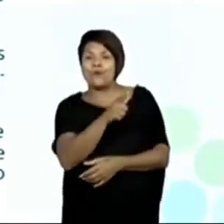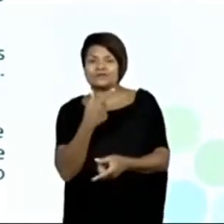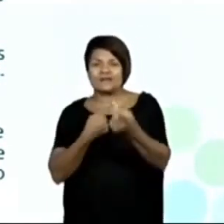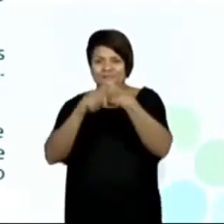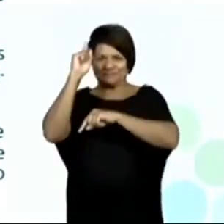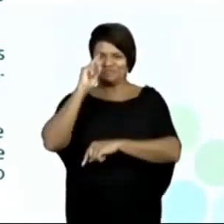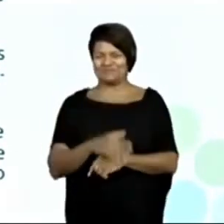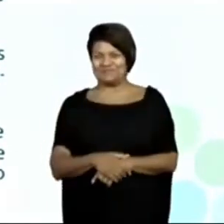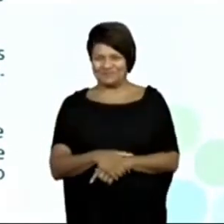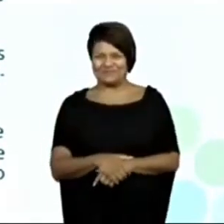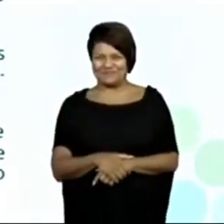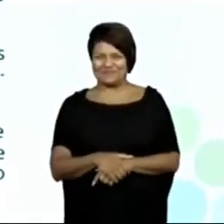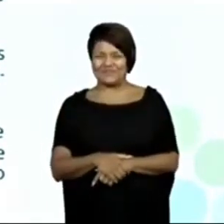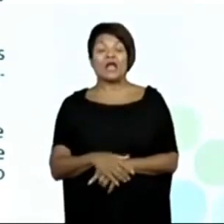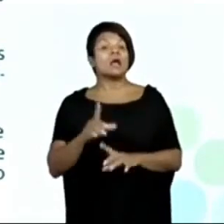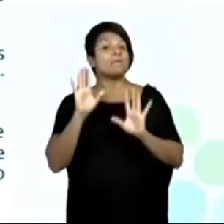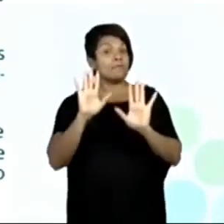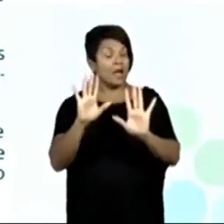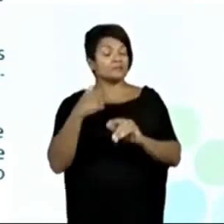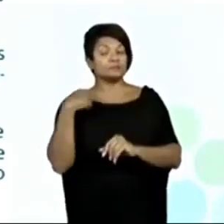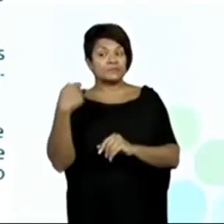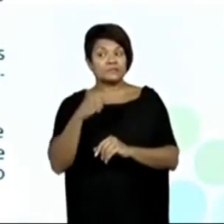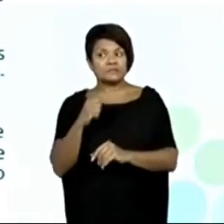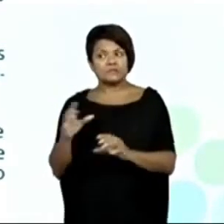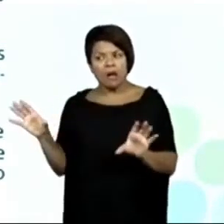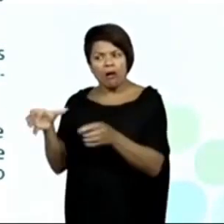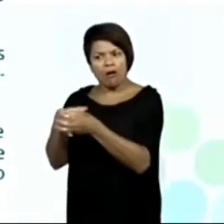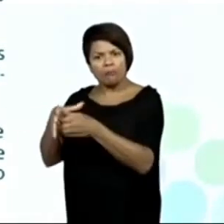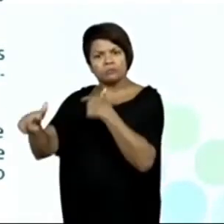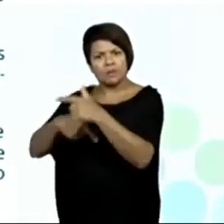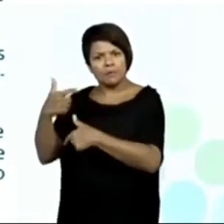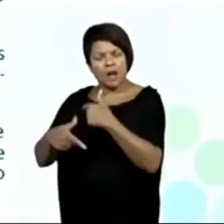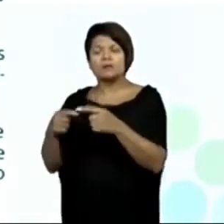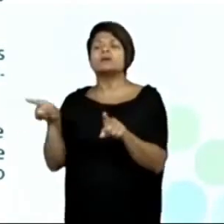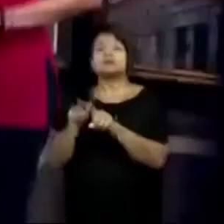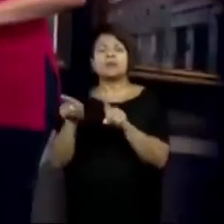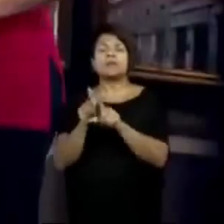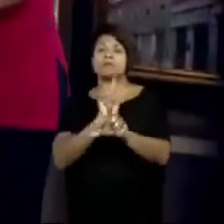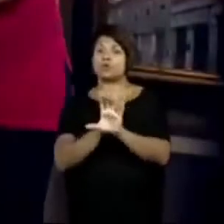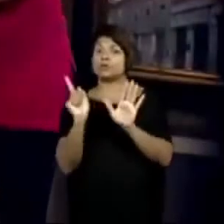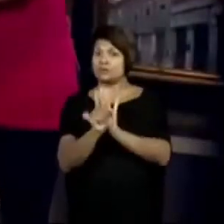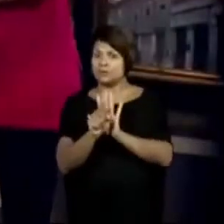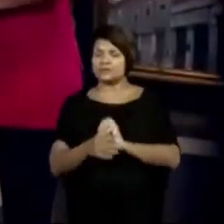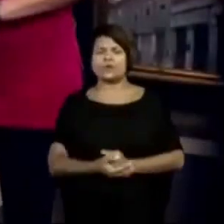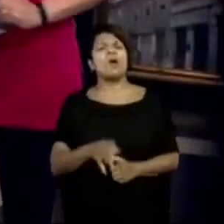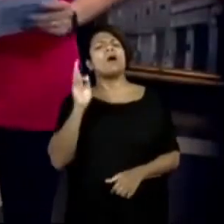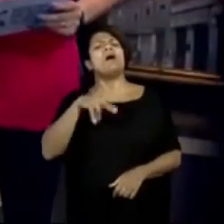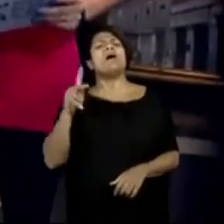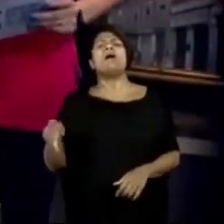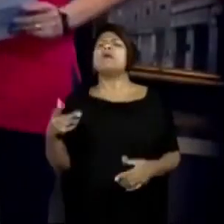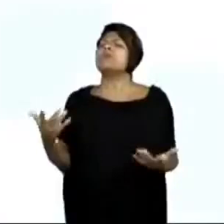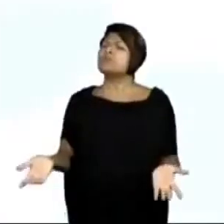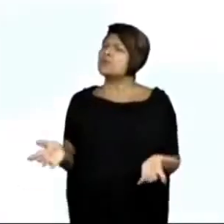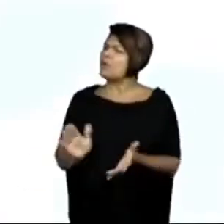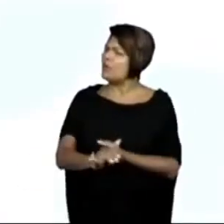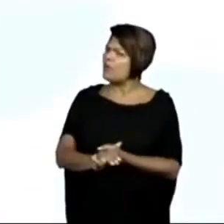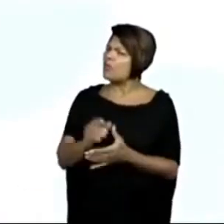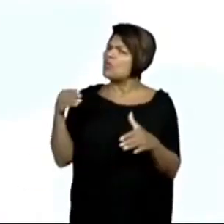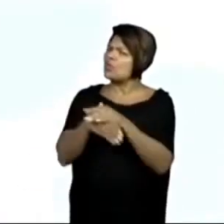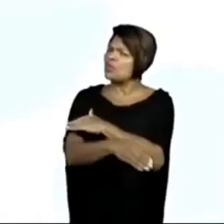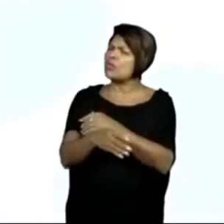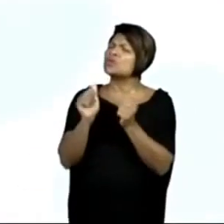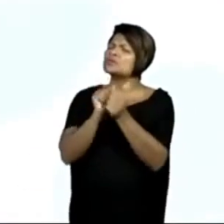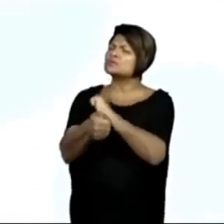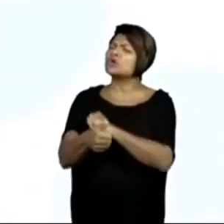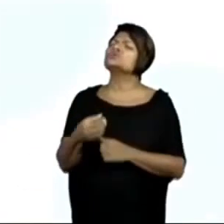execução, prezando pelo trabalho coletivo e pelo protagonismo. Fran, o que é esporte de invasão?